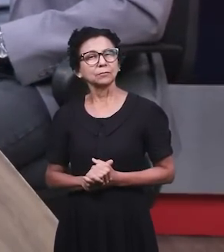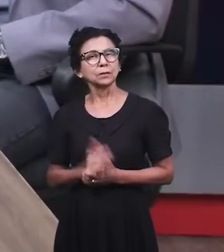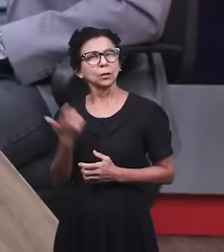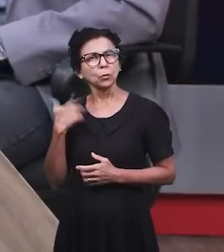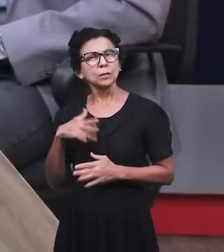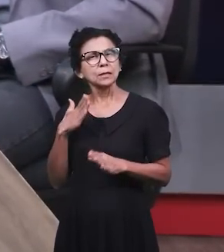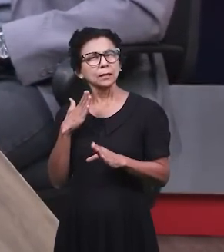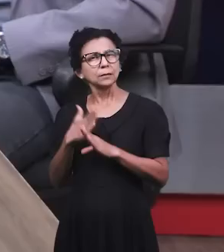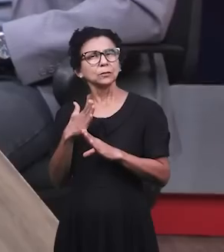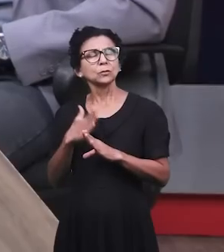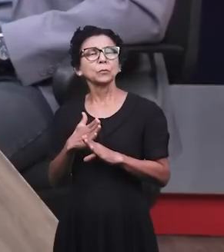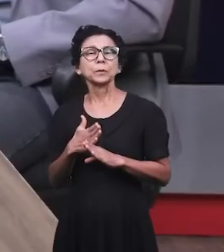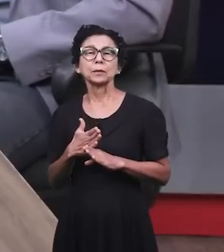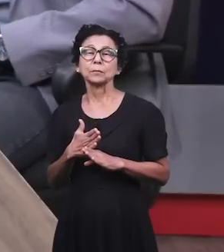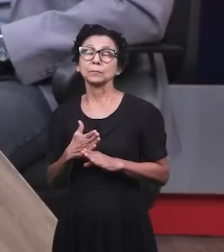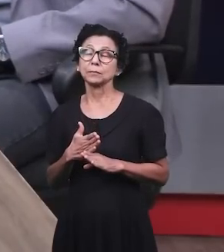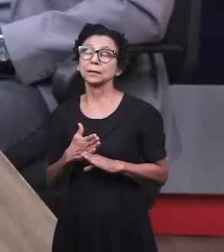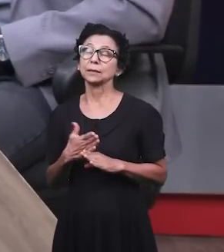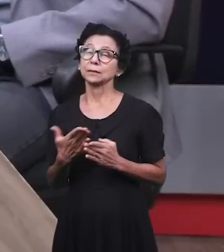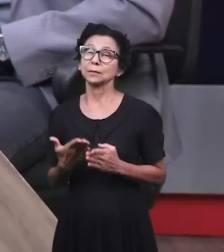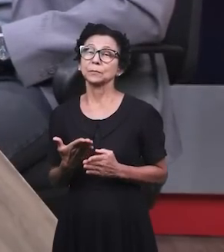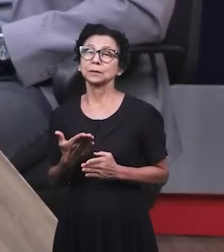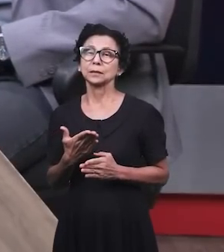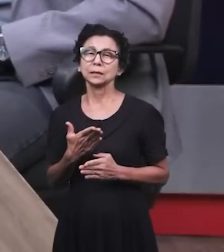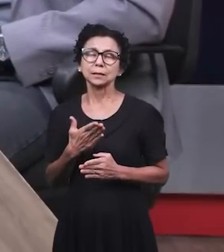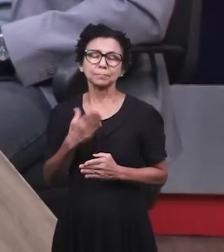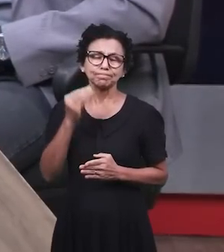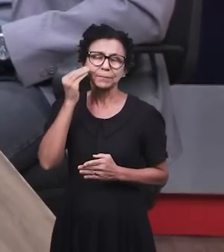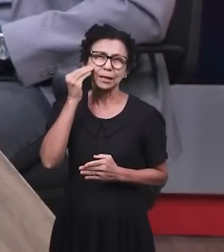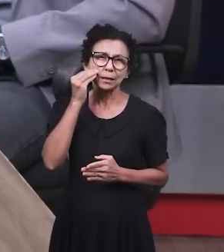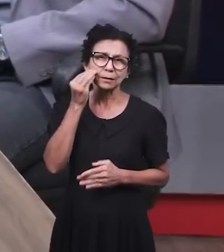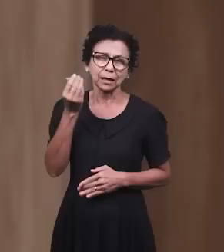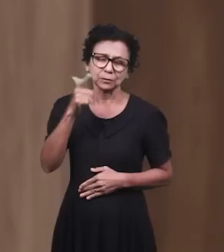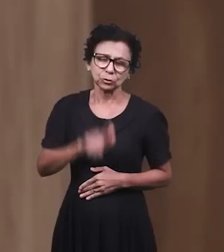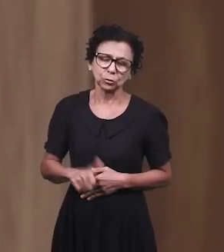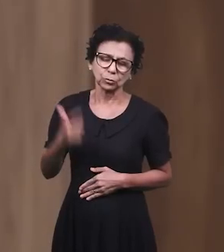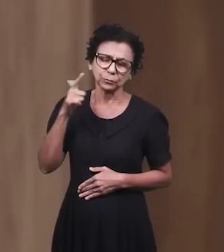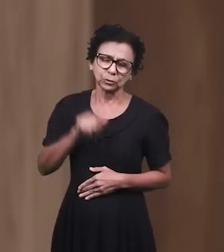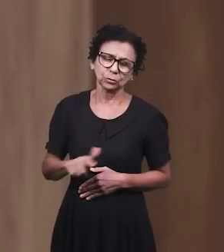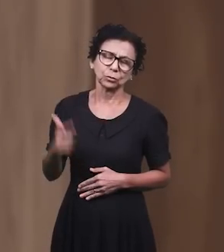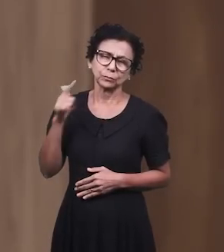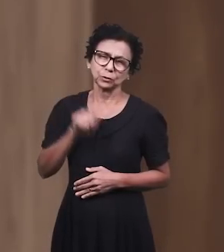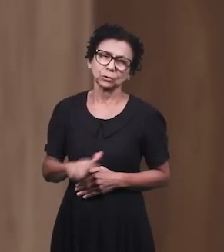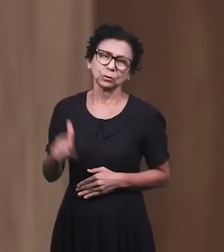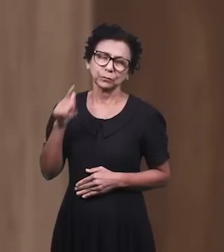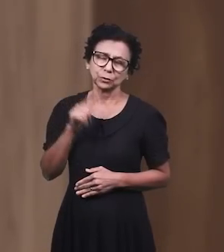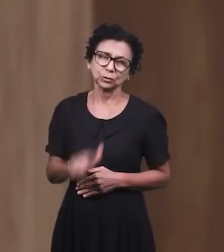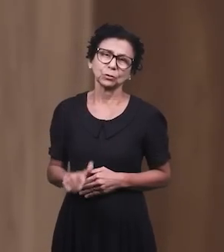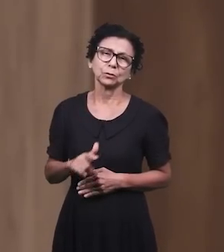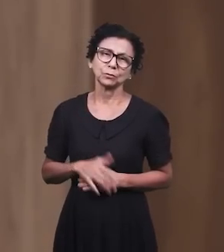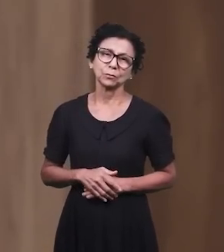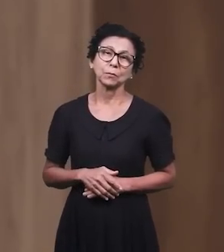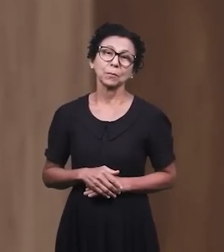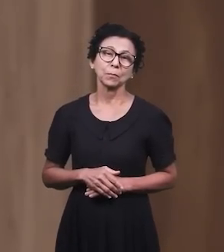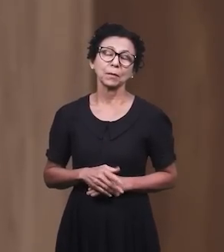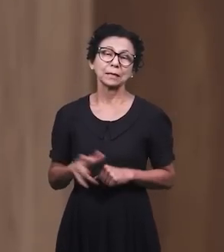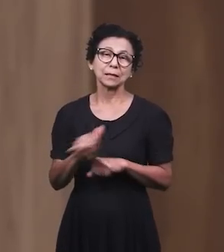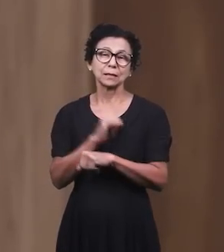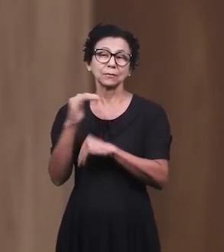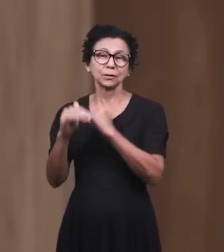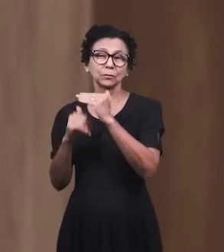achar. Mas à medida que isso vai evoluindo, isso vai sendo cada vez mais difícil. Vai ficando mais difícil de quebrar.